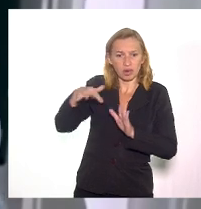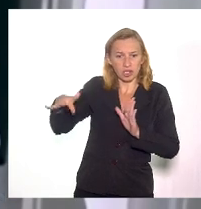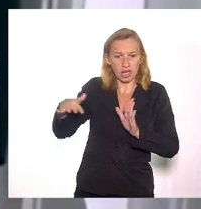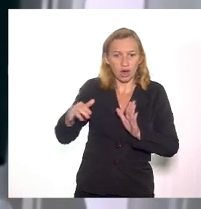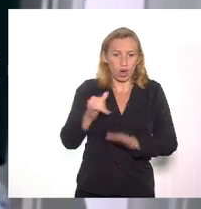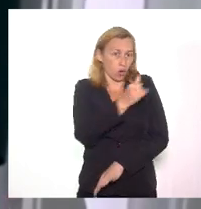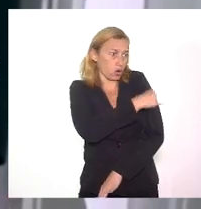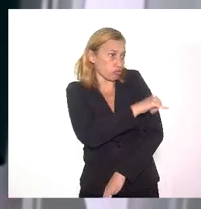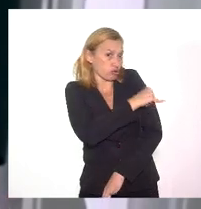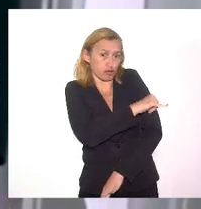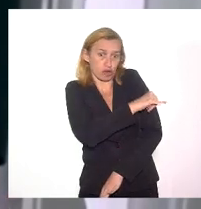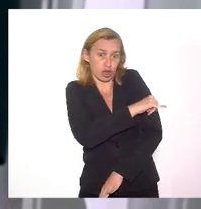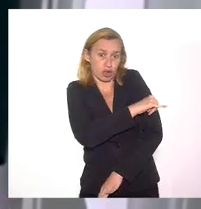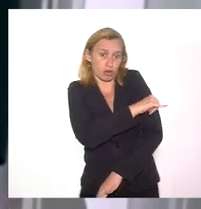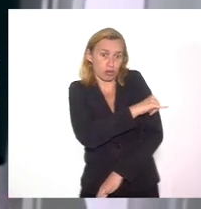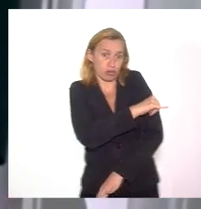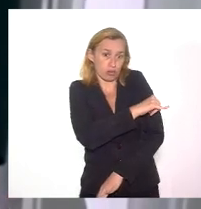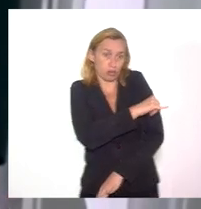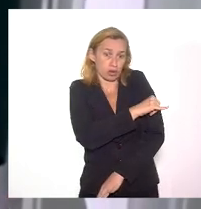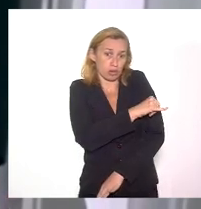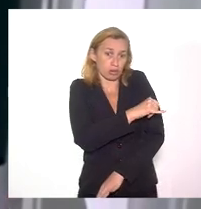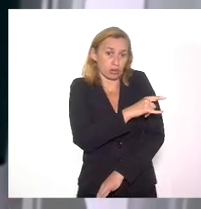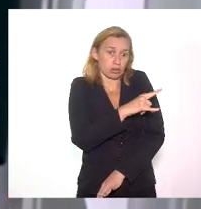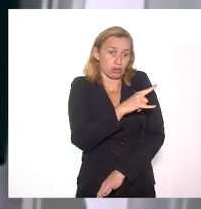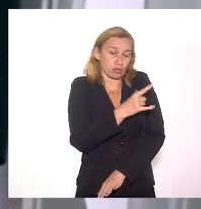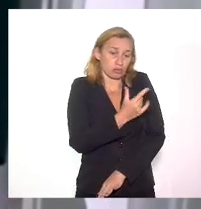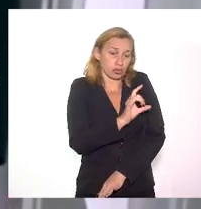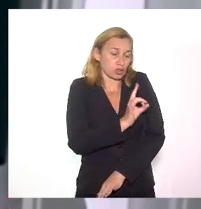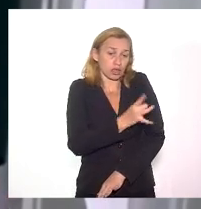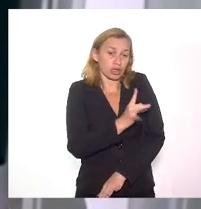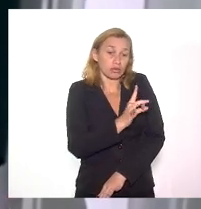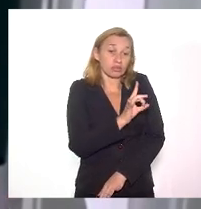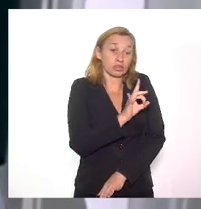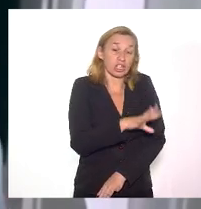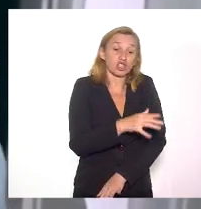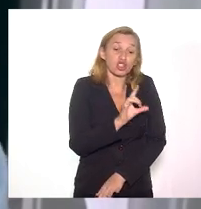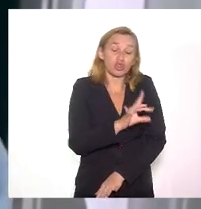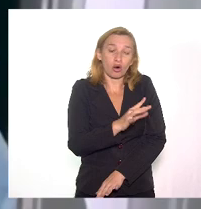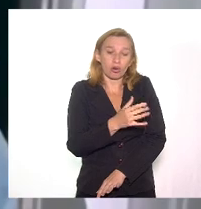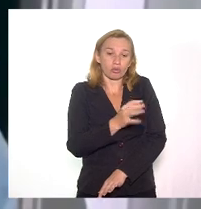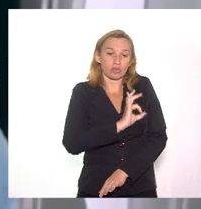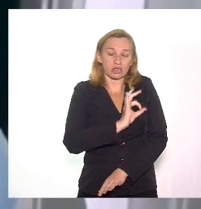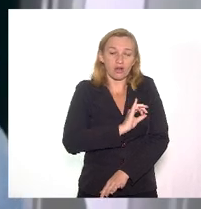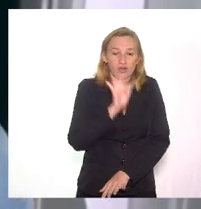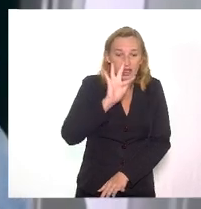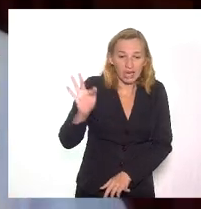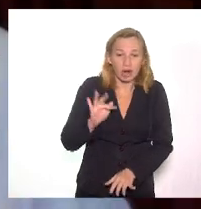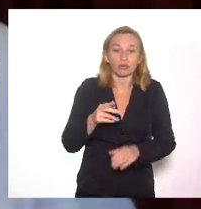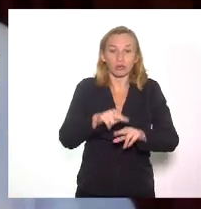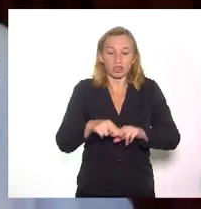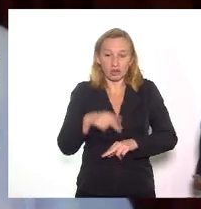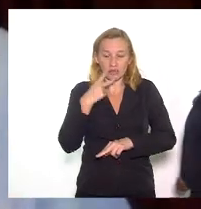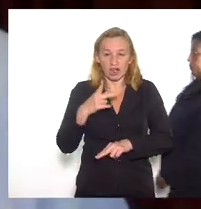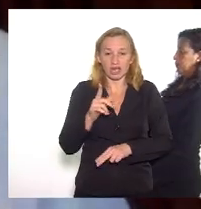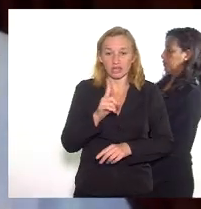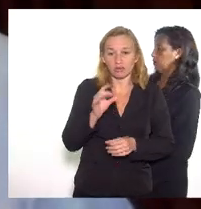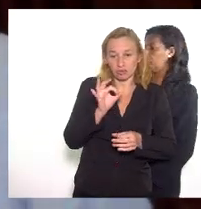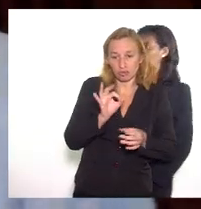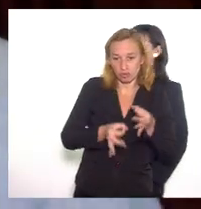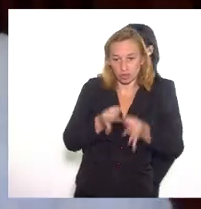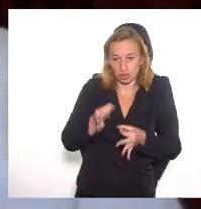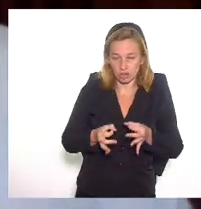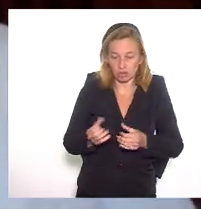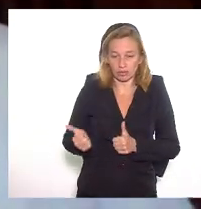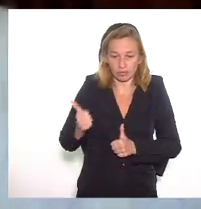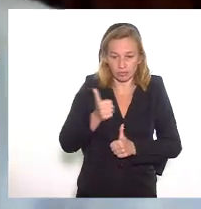Janeiro, em estado algum, tem policial federal, né? Não está na estrutura dos estados. Então, por isso que eu dei o parecer pela injuridicidade. Eu só queria fazer